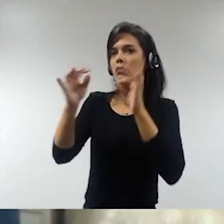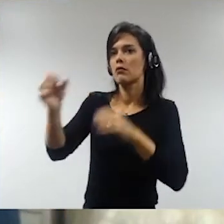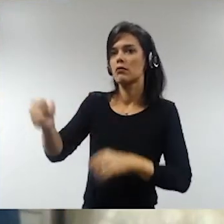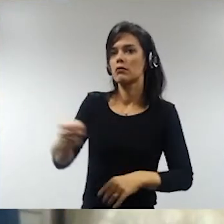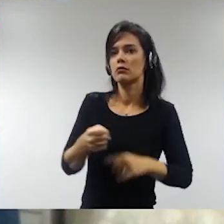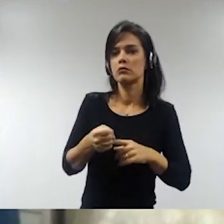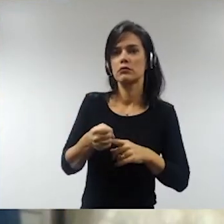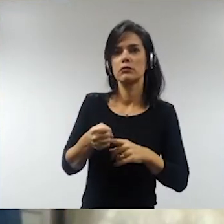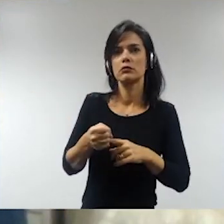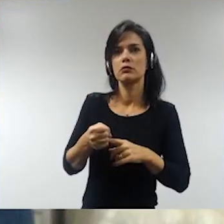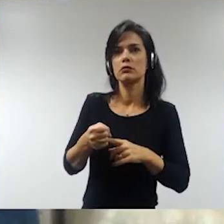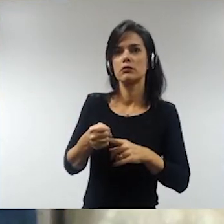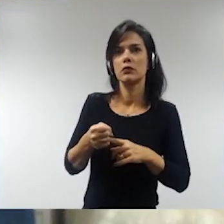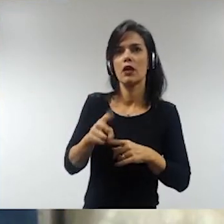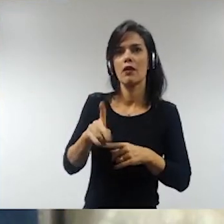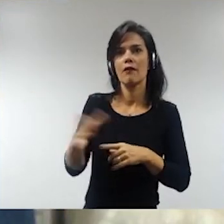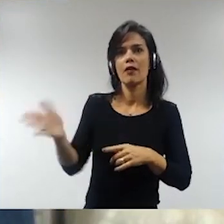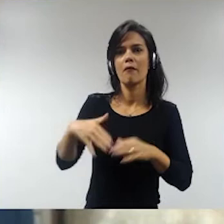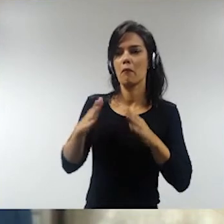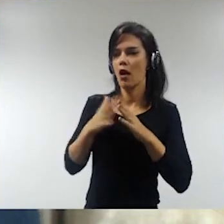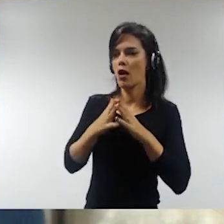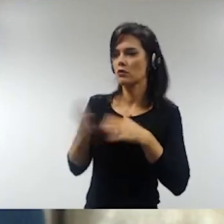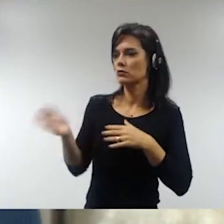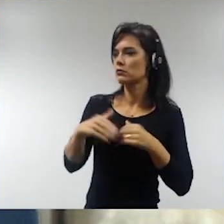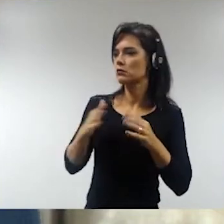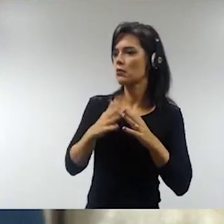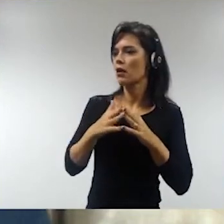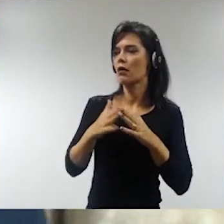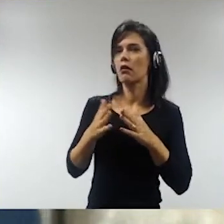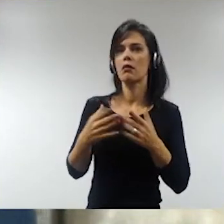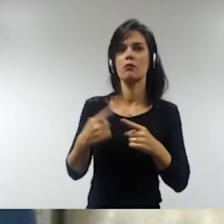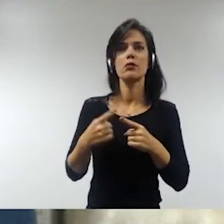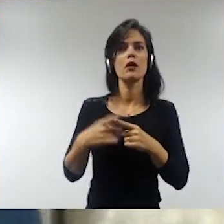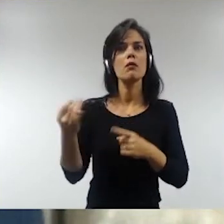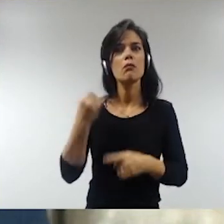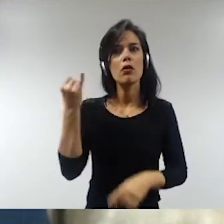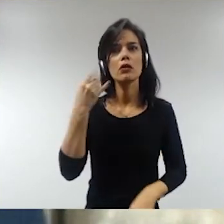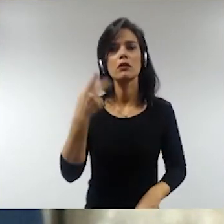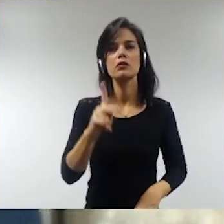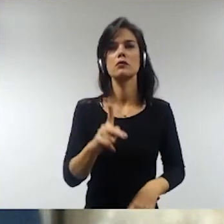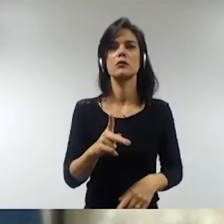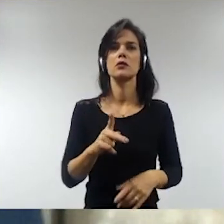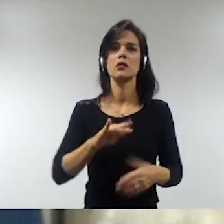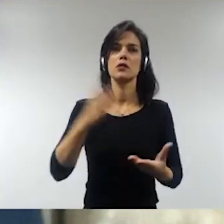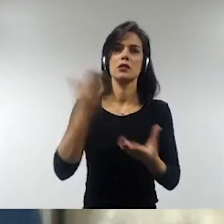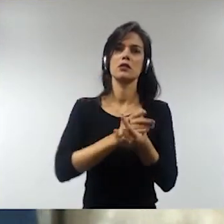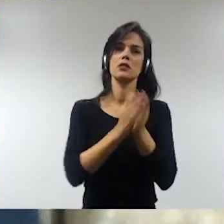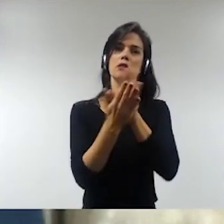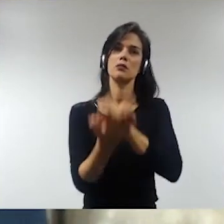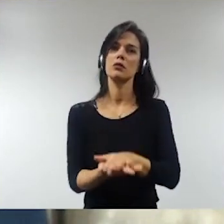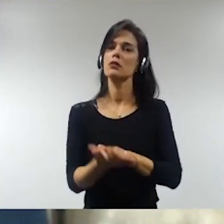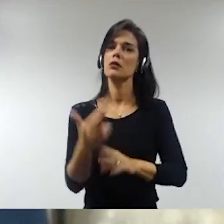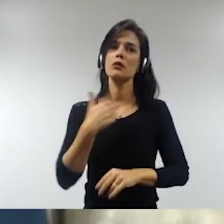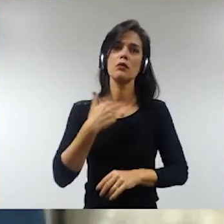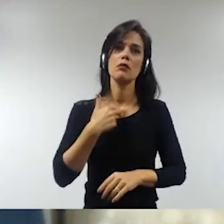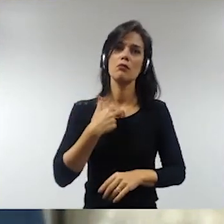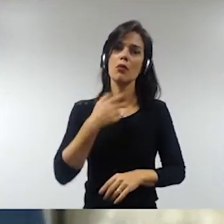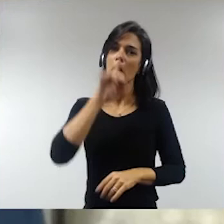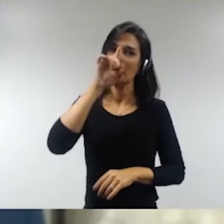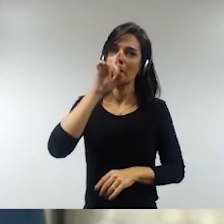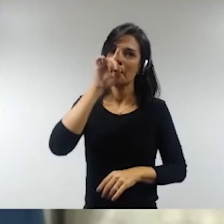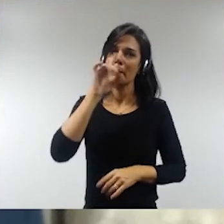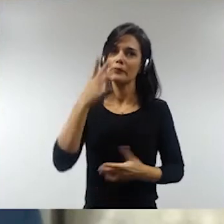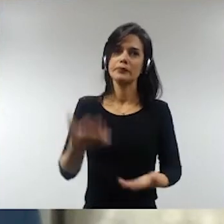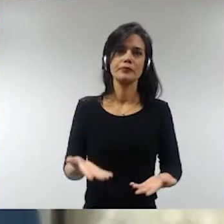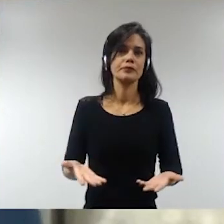casa para participar? Vai, porque é fundamental para o seu processo. Então, a gente não pode ter esse risco para o advogado. Então,